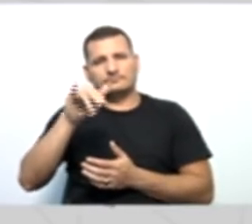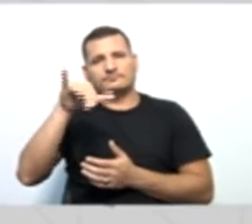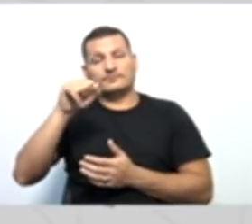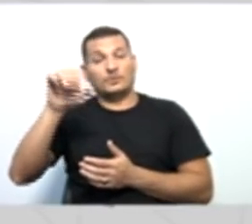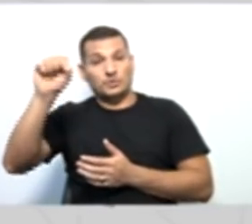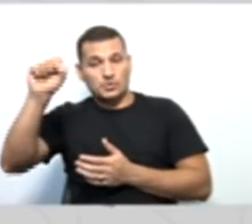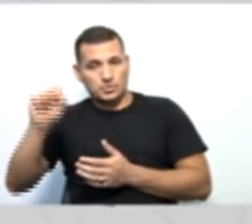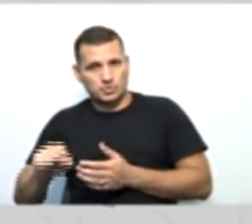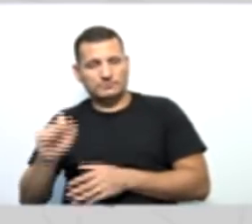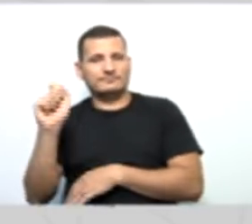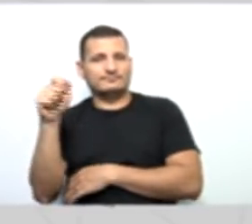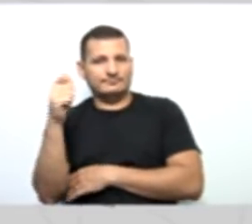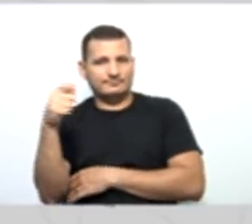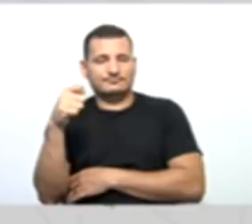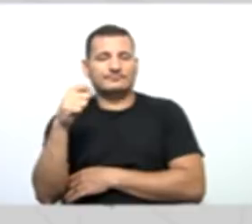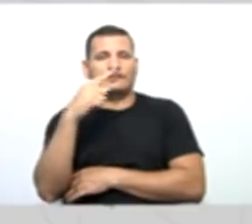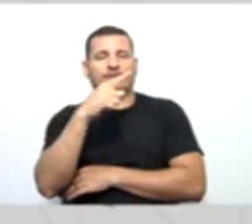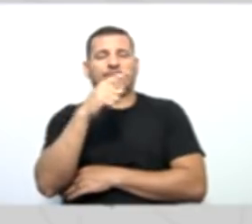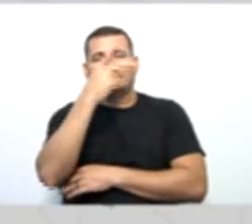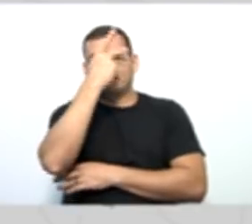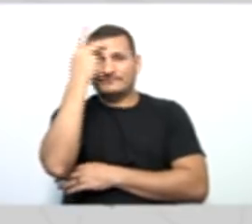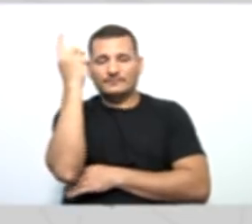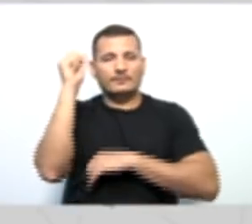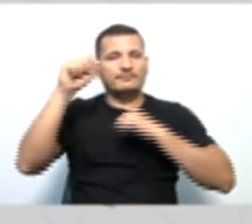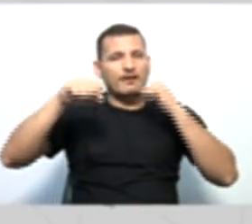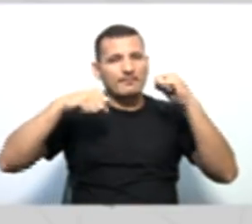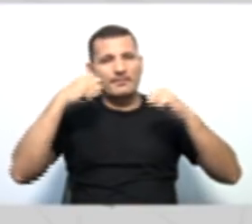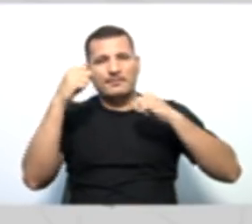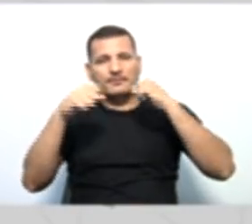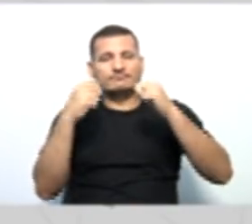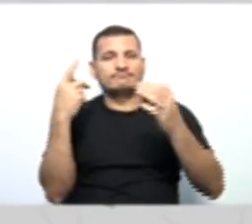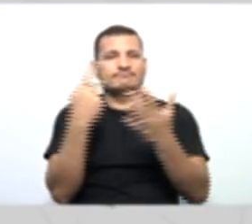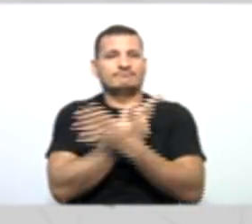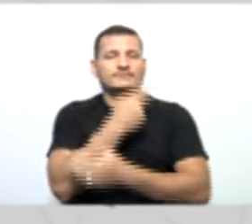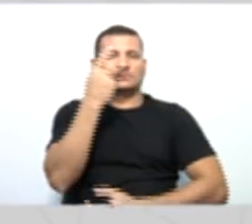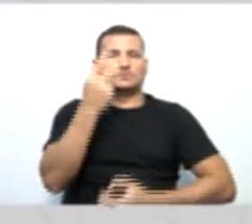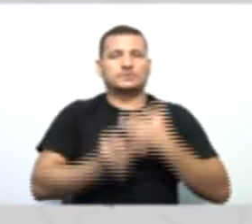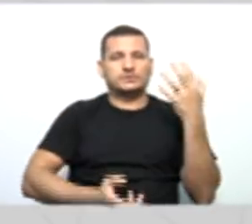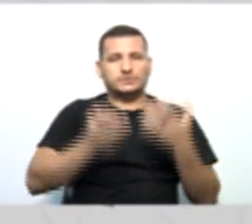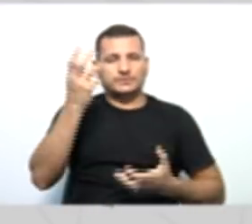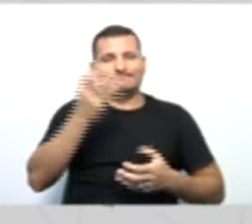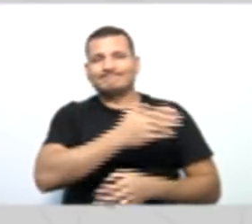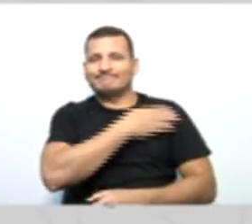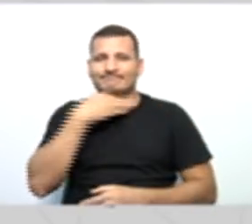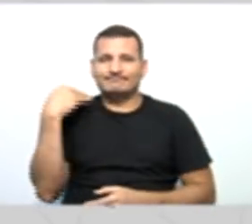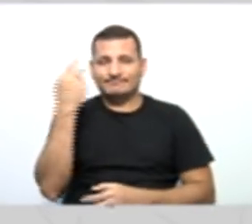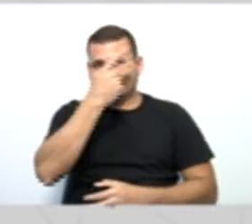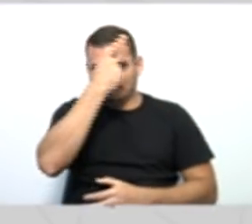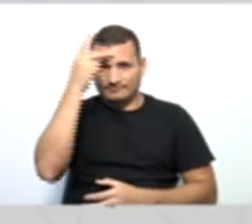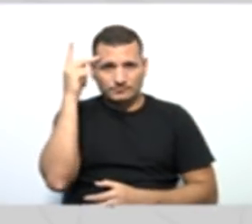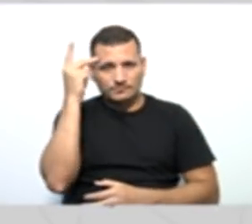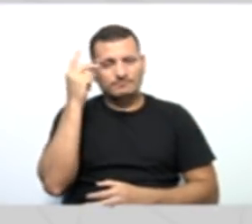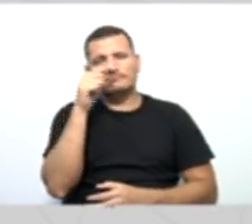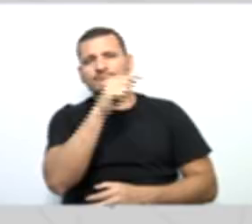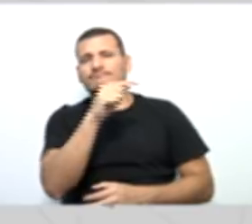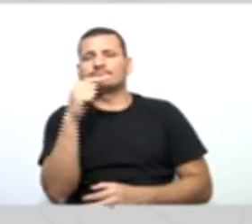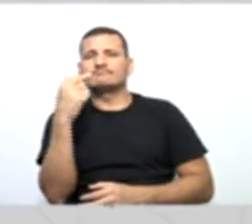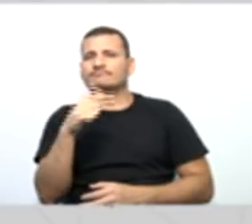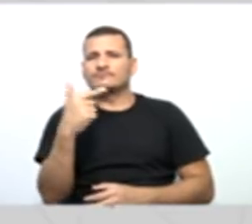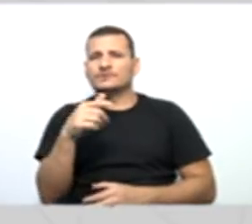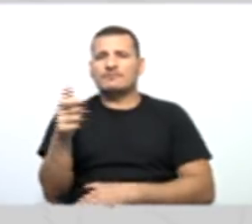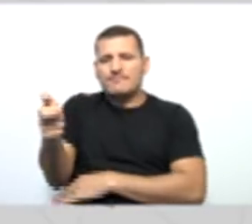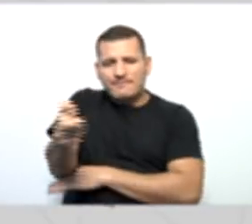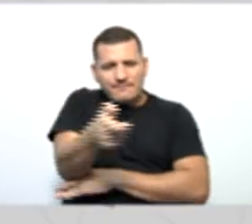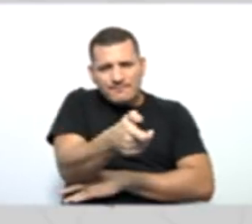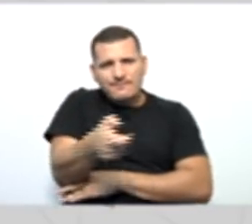estava na boate e aí de repente estavam dançando, aconteceu um incêndio, pronto, muitas pessoas morreram, não tinha extintor de